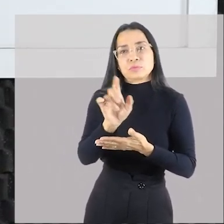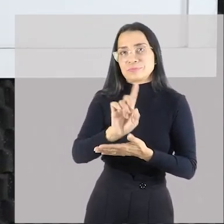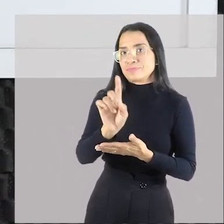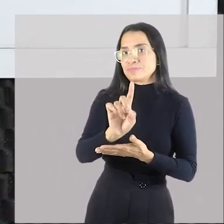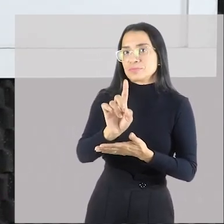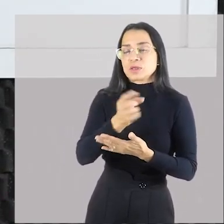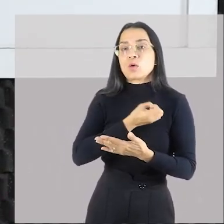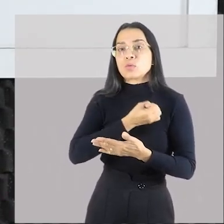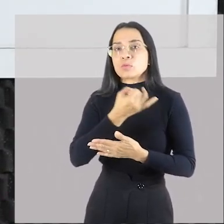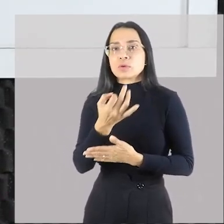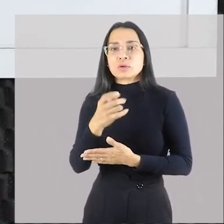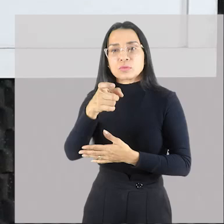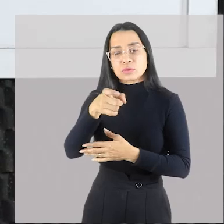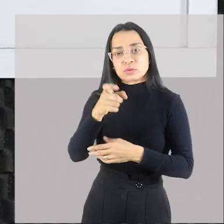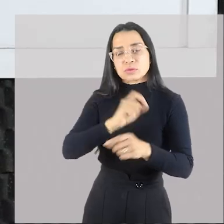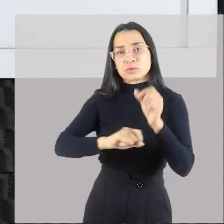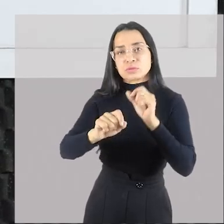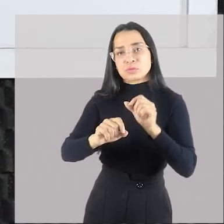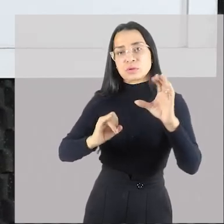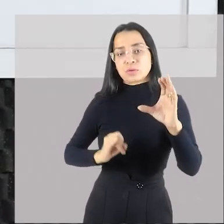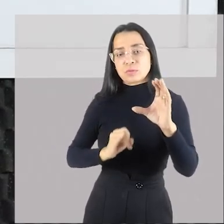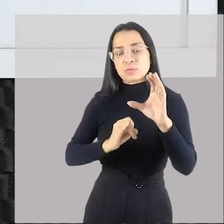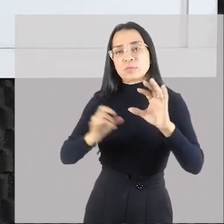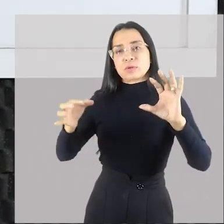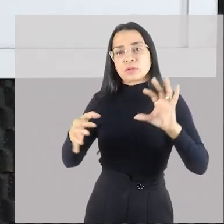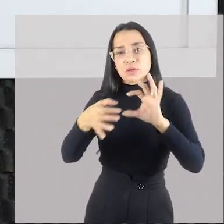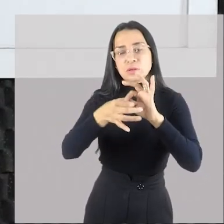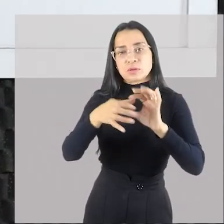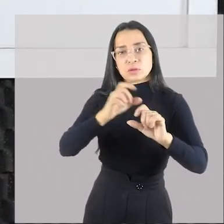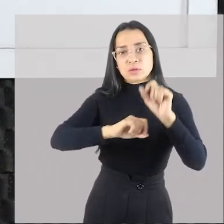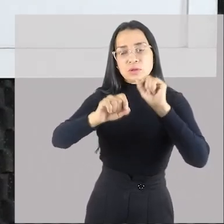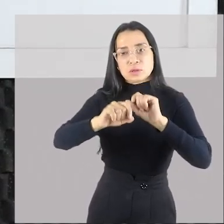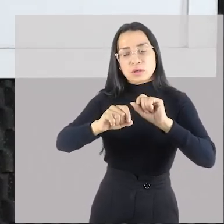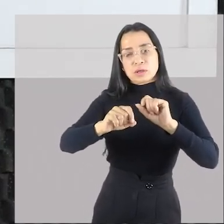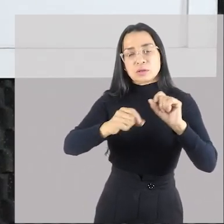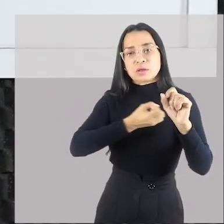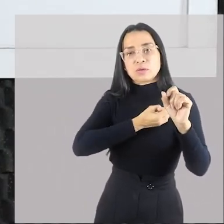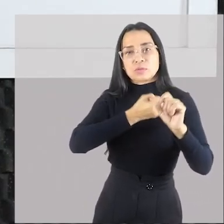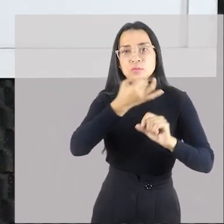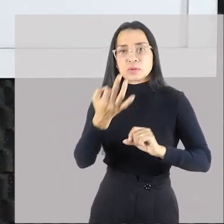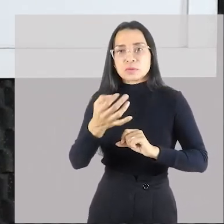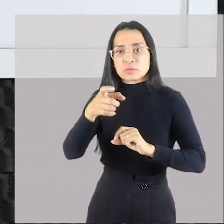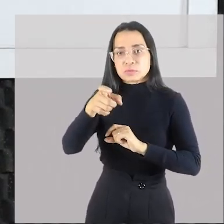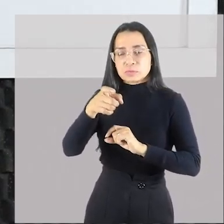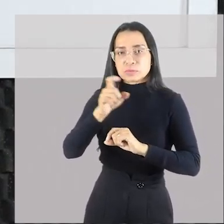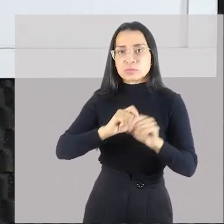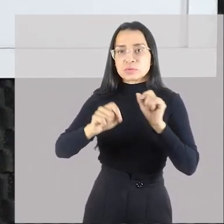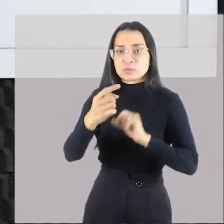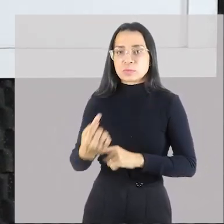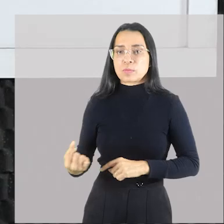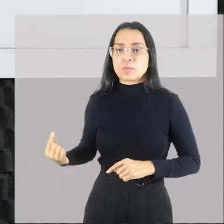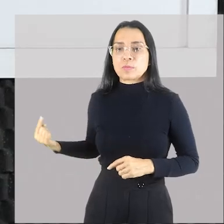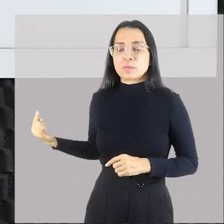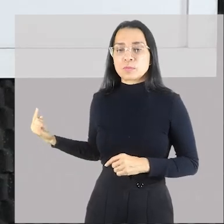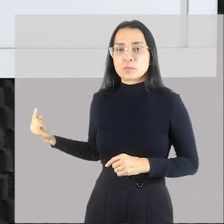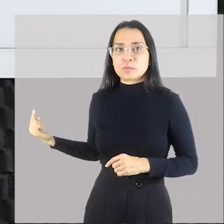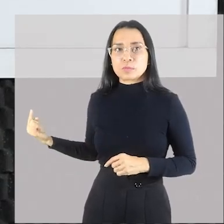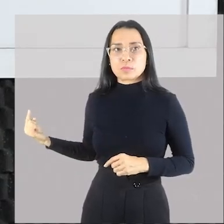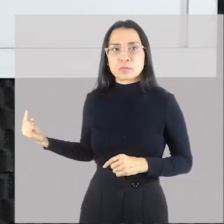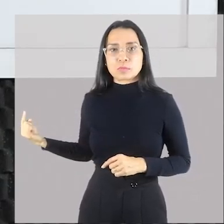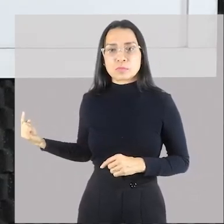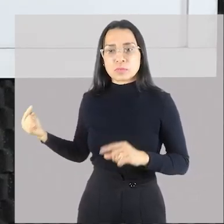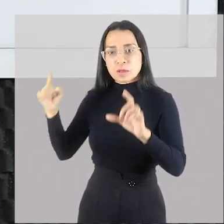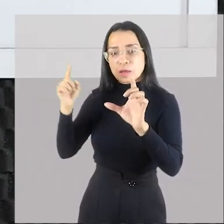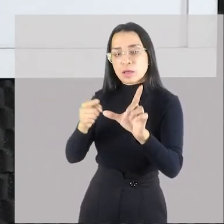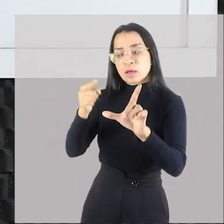de y que são imagens que estão associados aos valores de x. Beleza? E aqui, ó, à